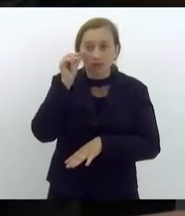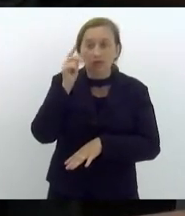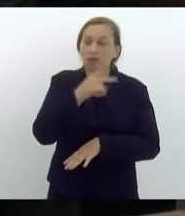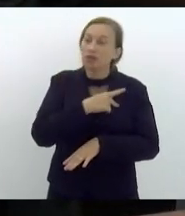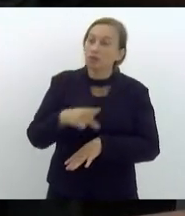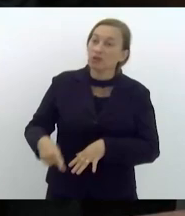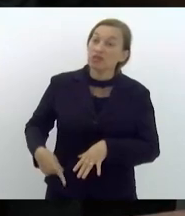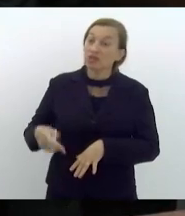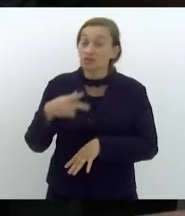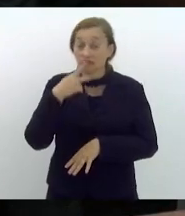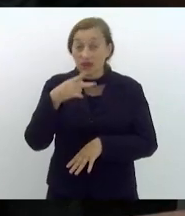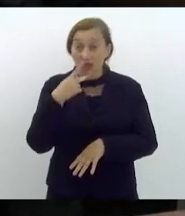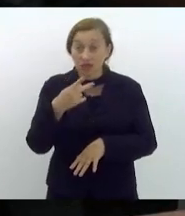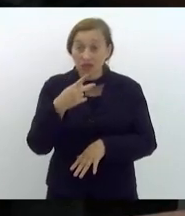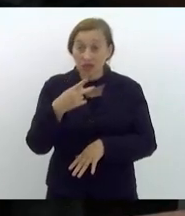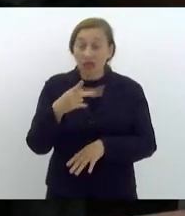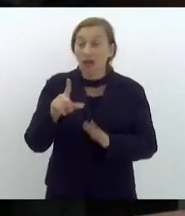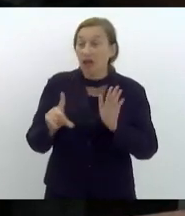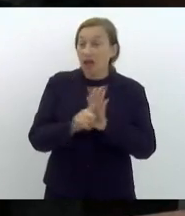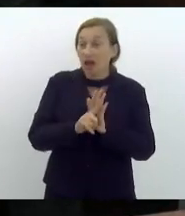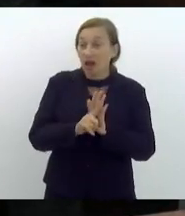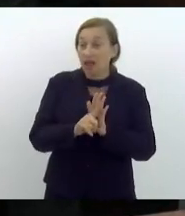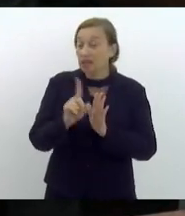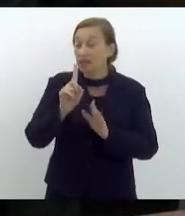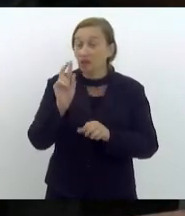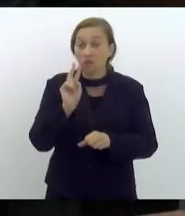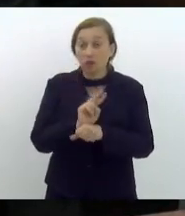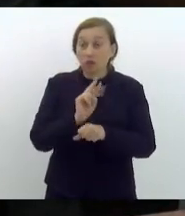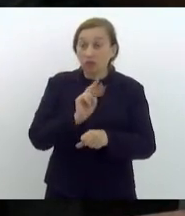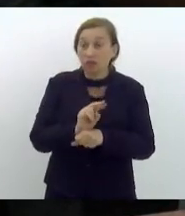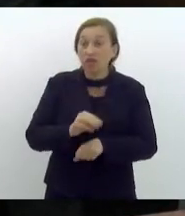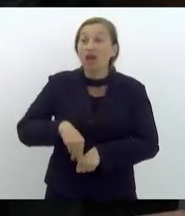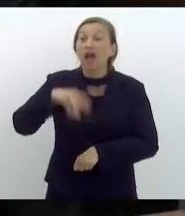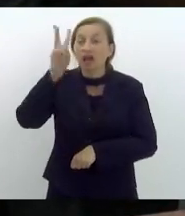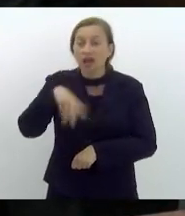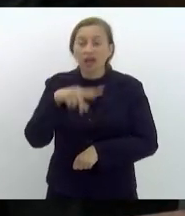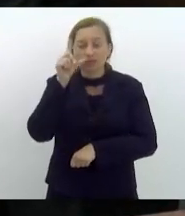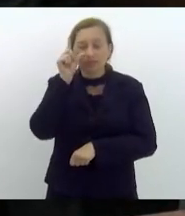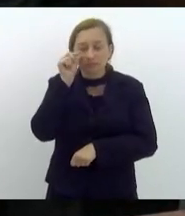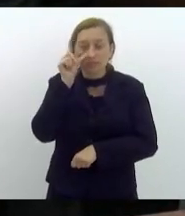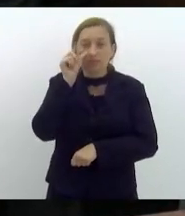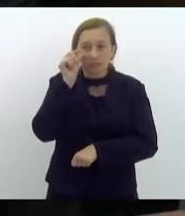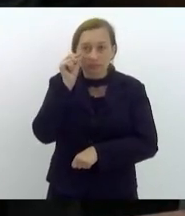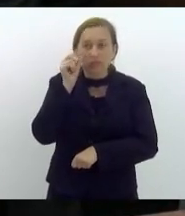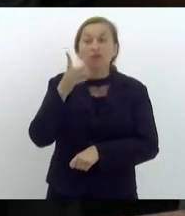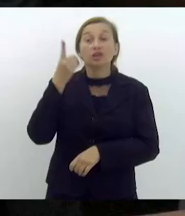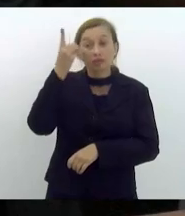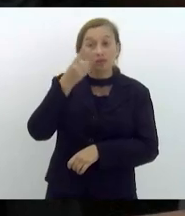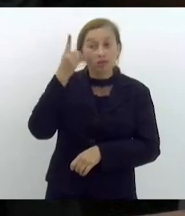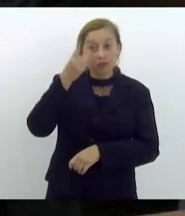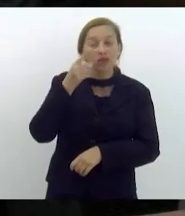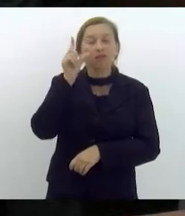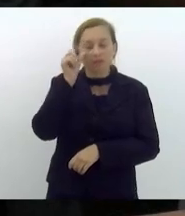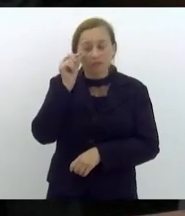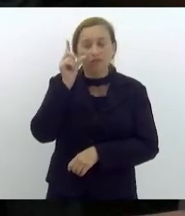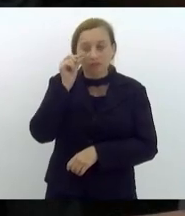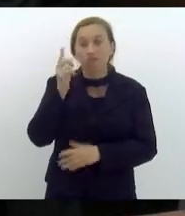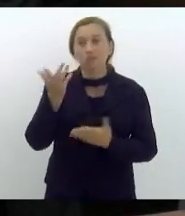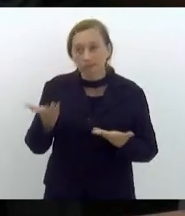nos diz o seguinte a lei não protege a quem cochila e o deputado Cochilou